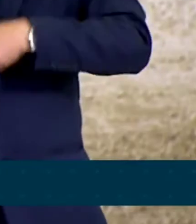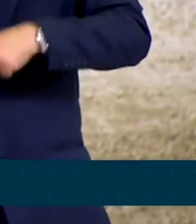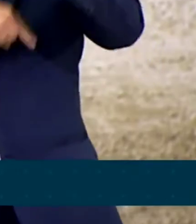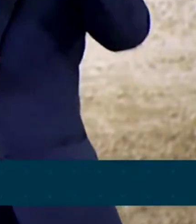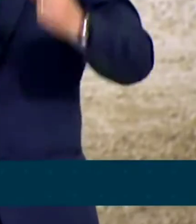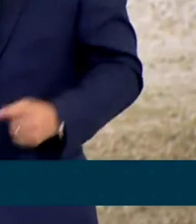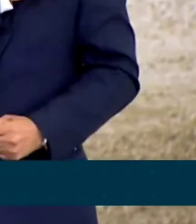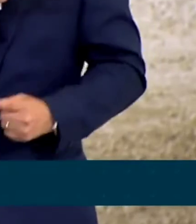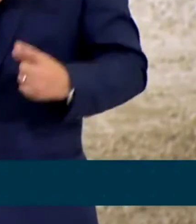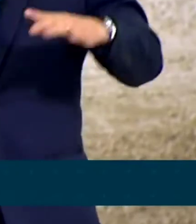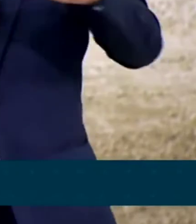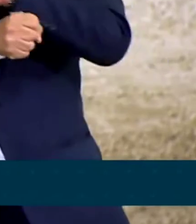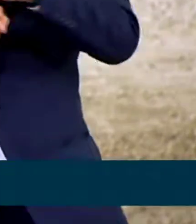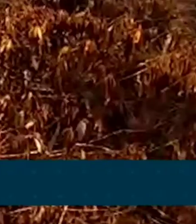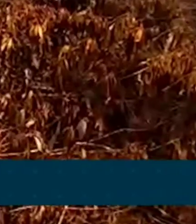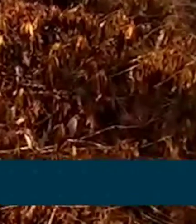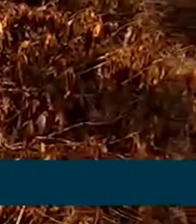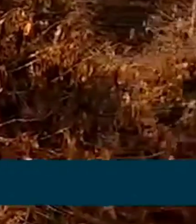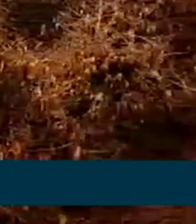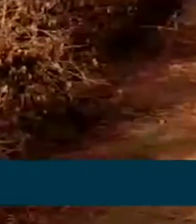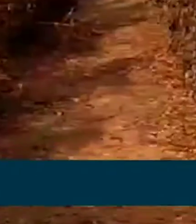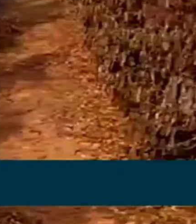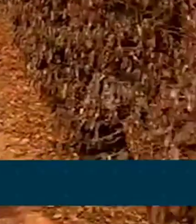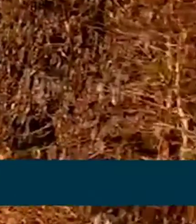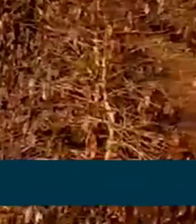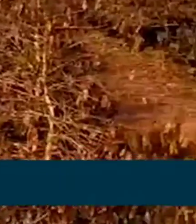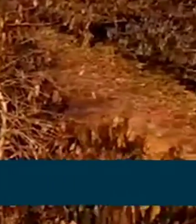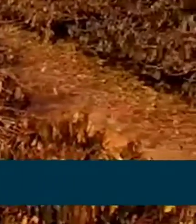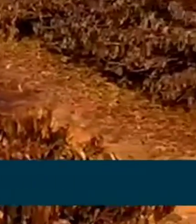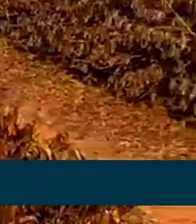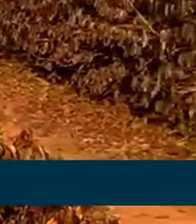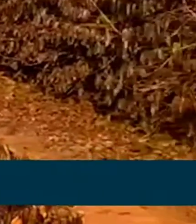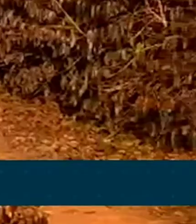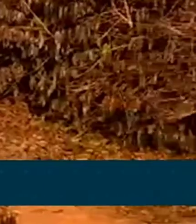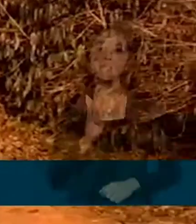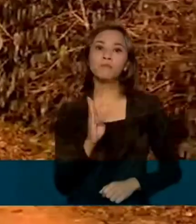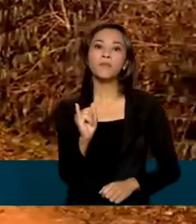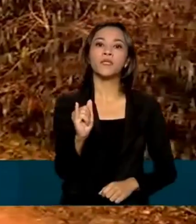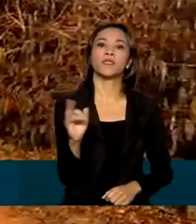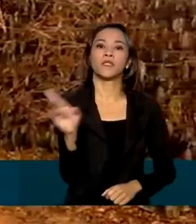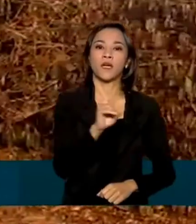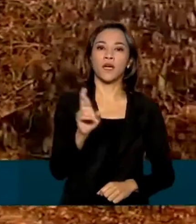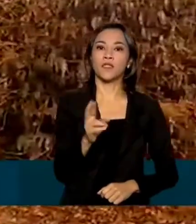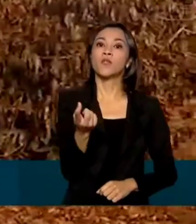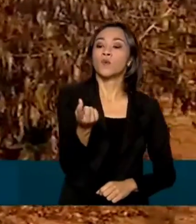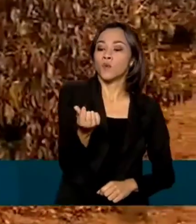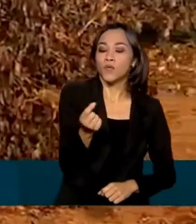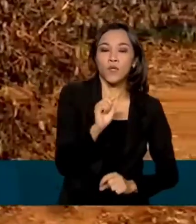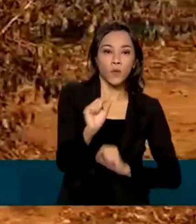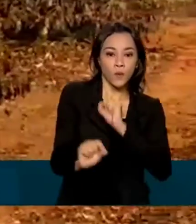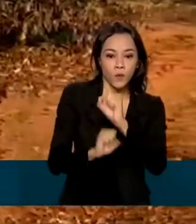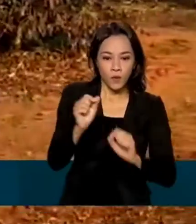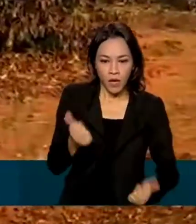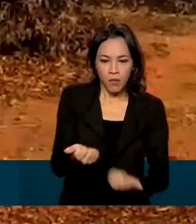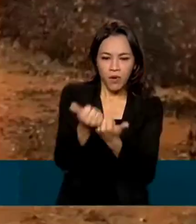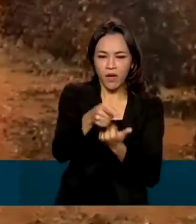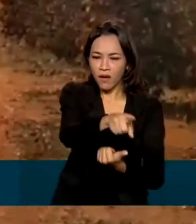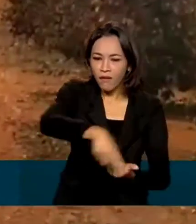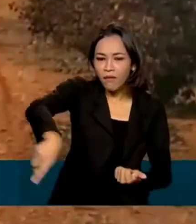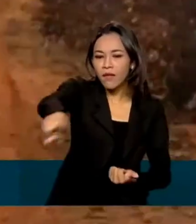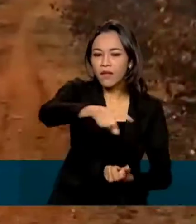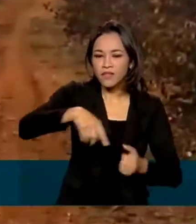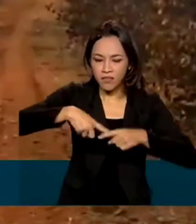renda e empregos para o nosso país. Outros R$ 2 bilhões serão destinados à recuperação de lavouras